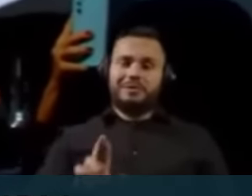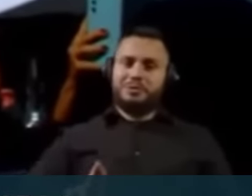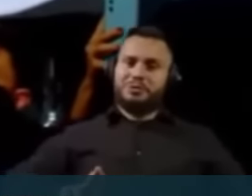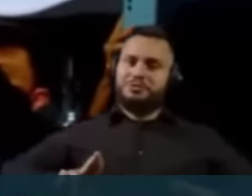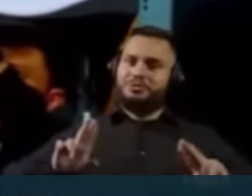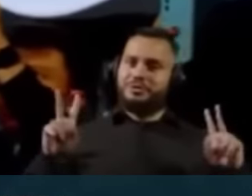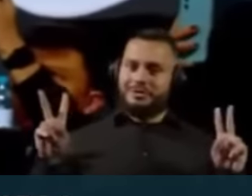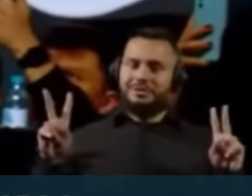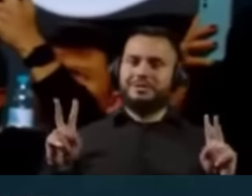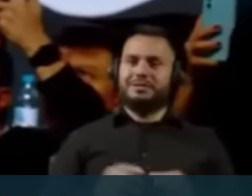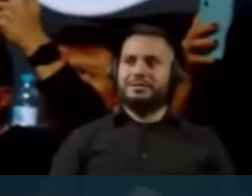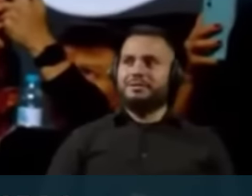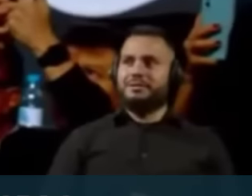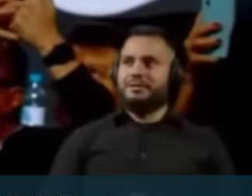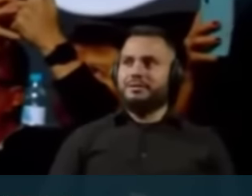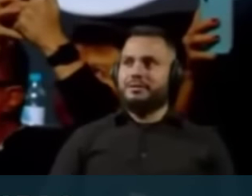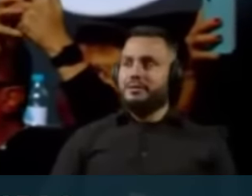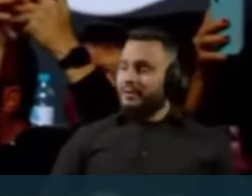diferenciada. Amor, fica aqui.